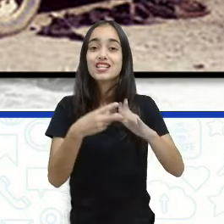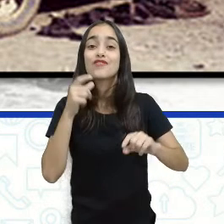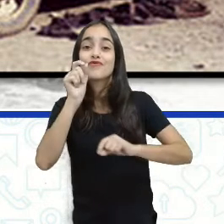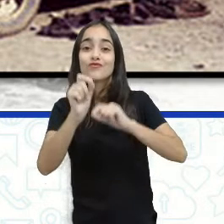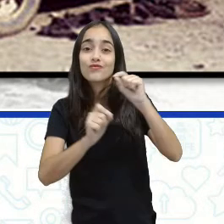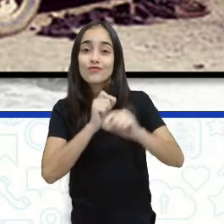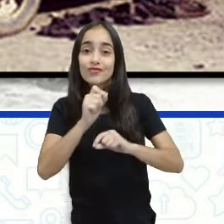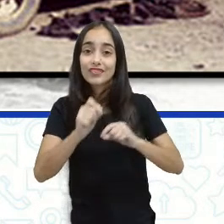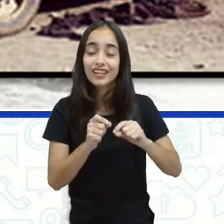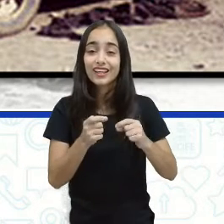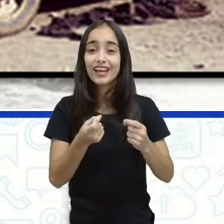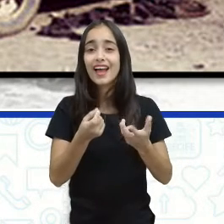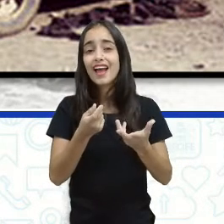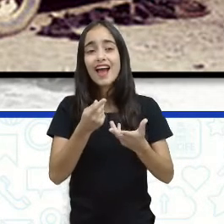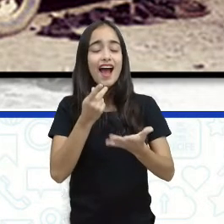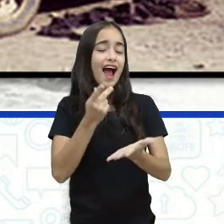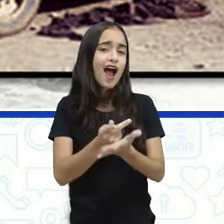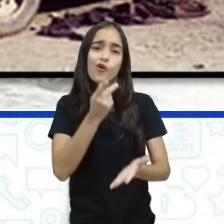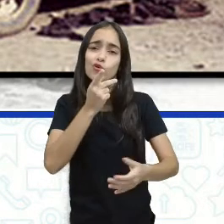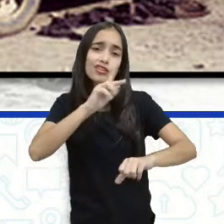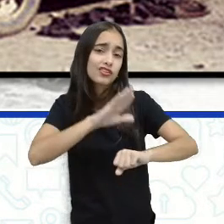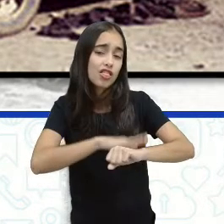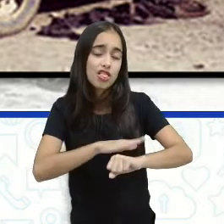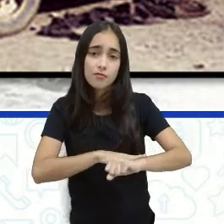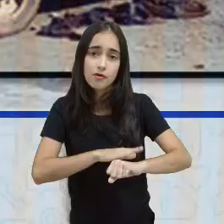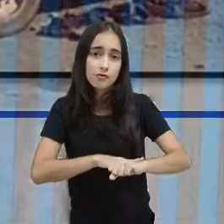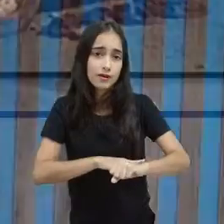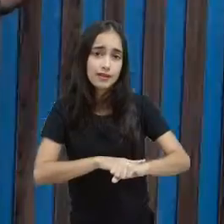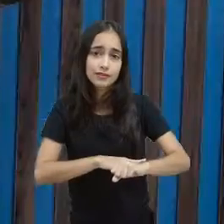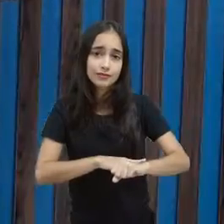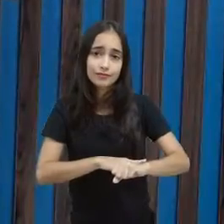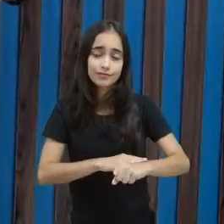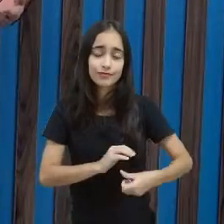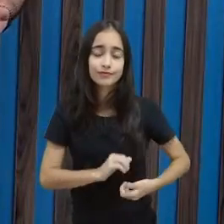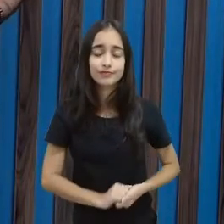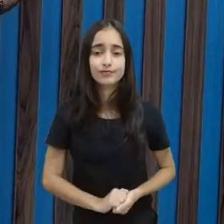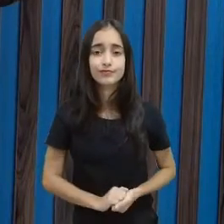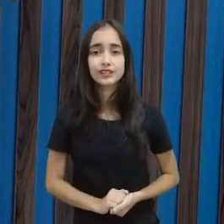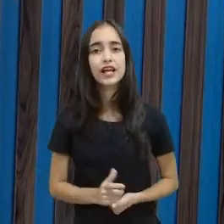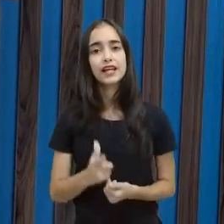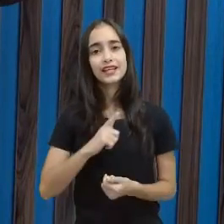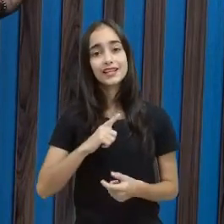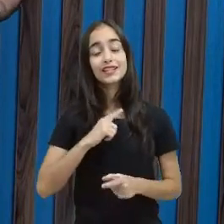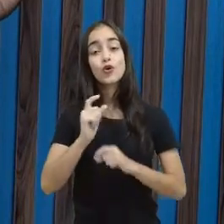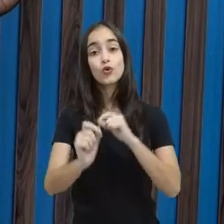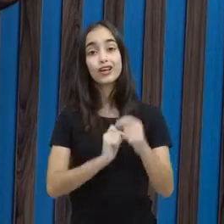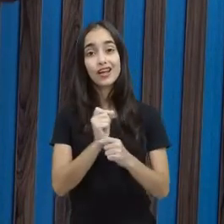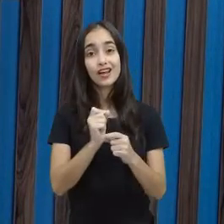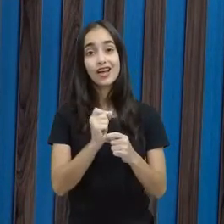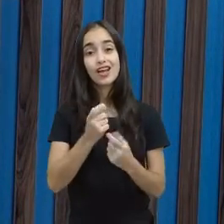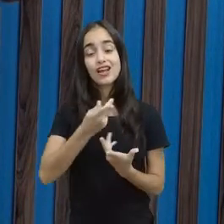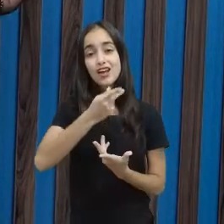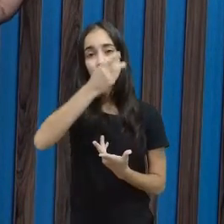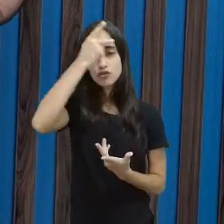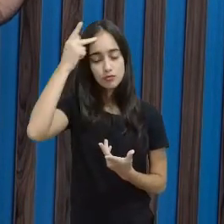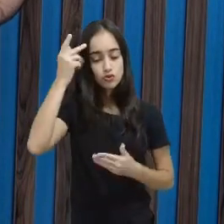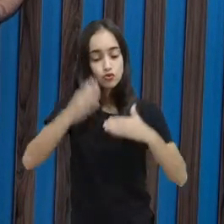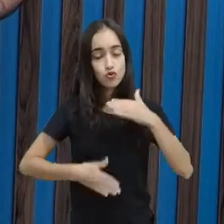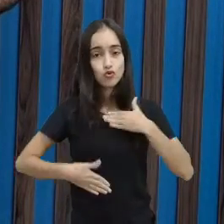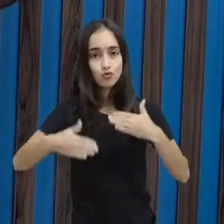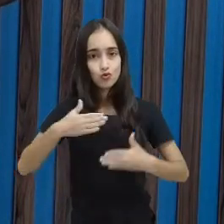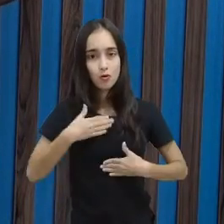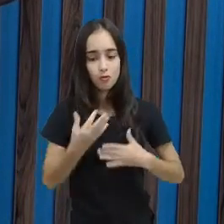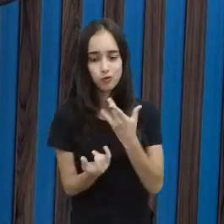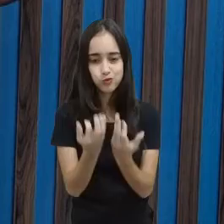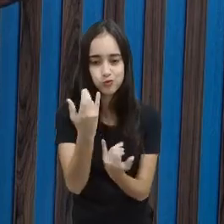aí o que estava, né, acontecendo, né, com os judeus, né? estavam tendo seus corpos queimados, né, em crematórios,